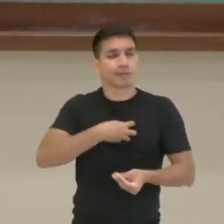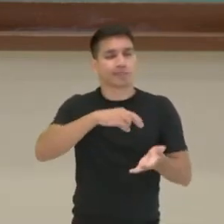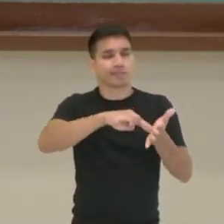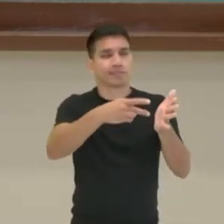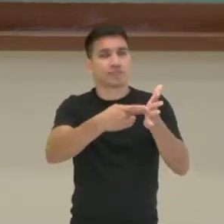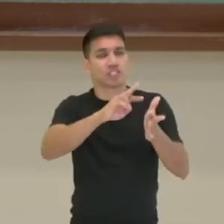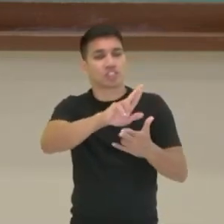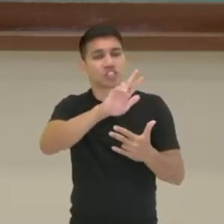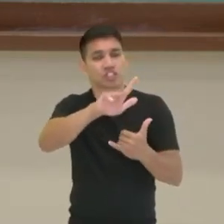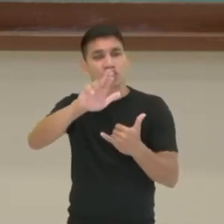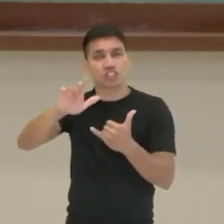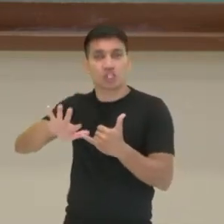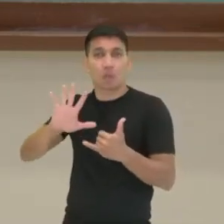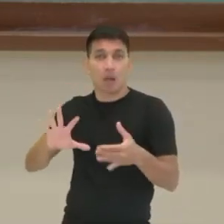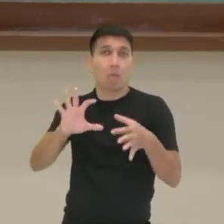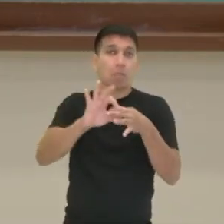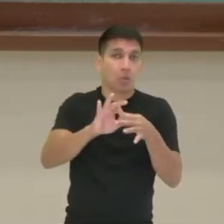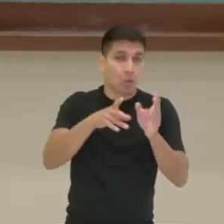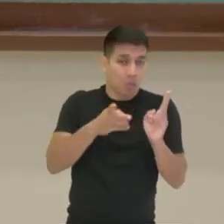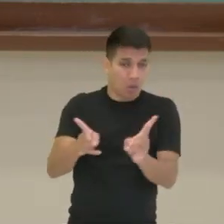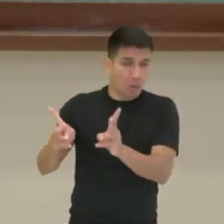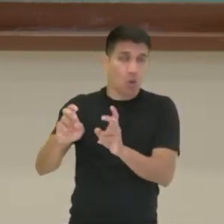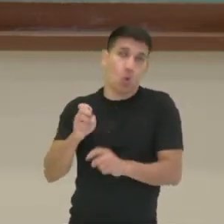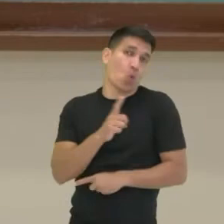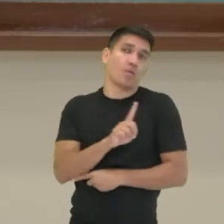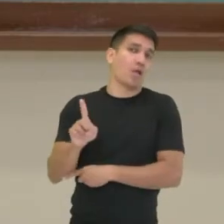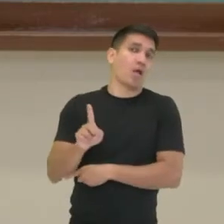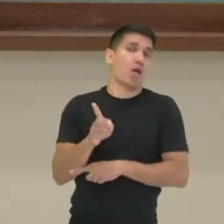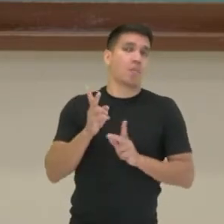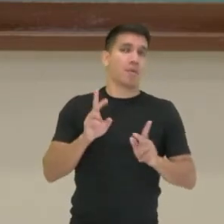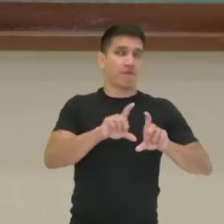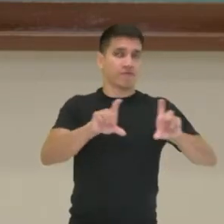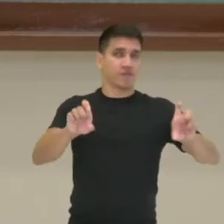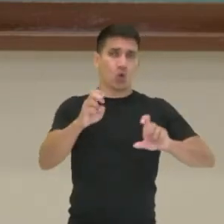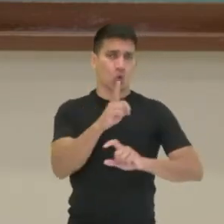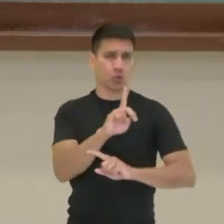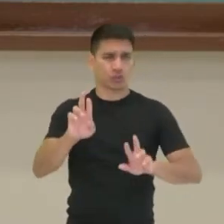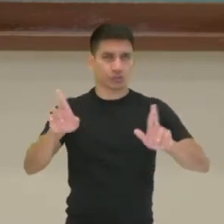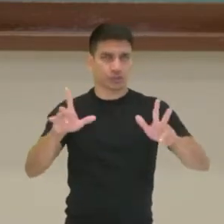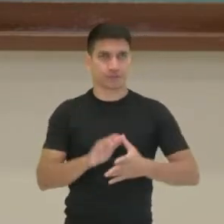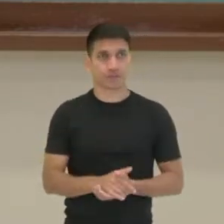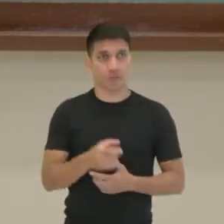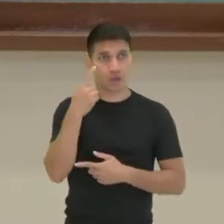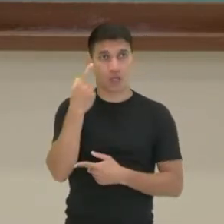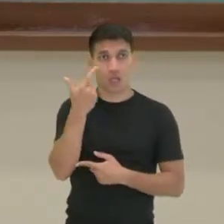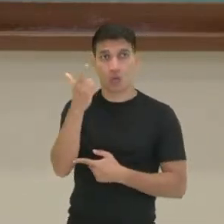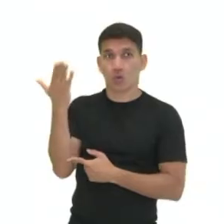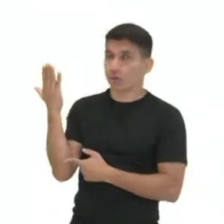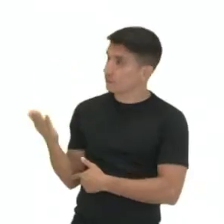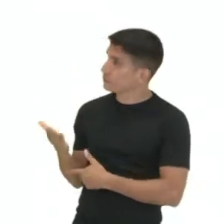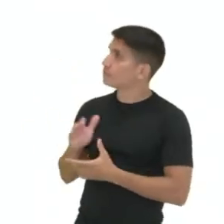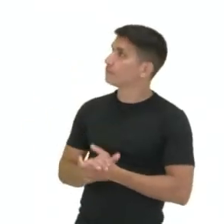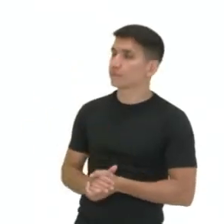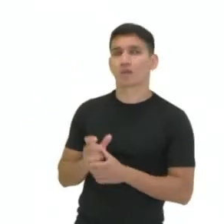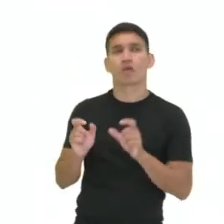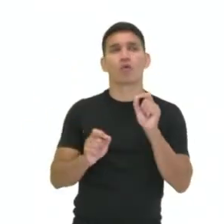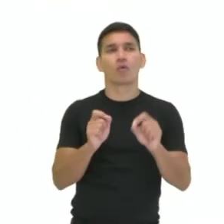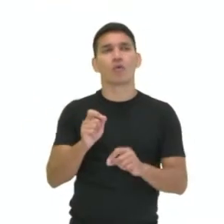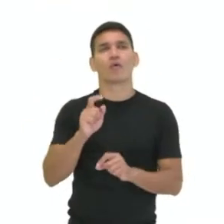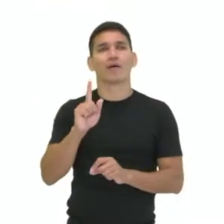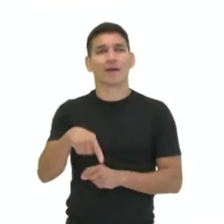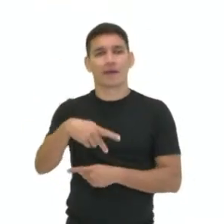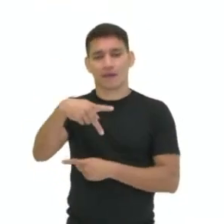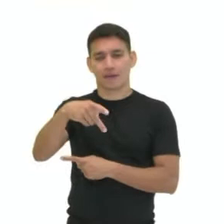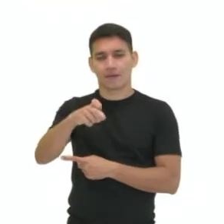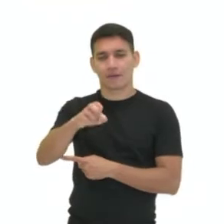fazer parte ou não de uma mesma frase, de um mesmo período. Acompanhe aqui agora, nós temos nesse